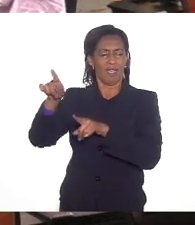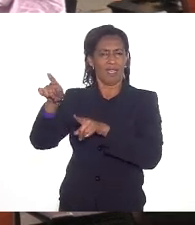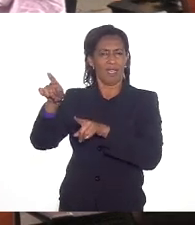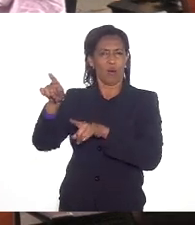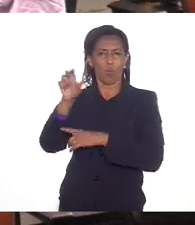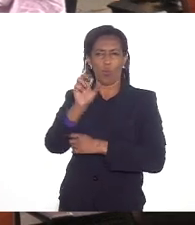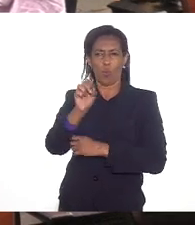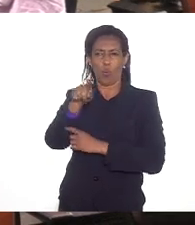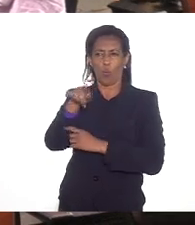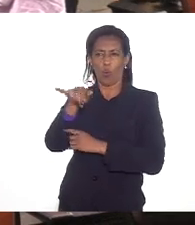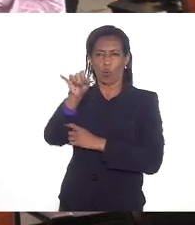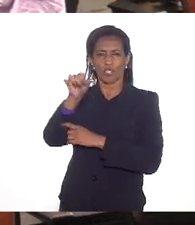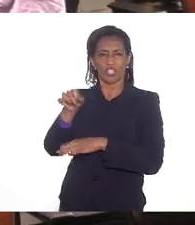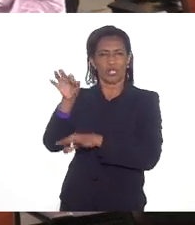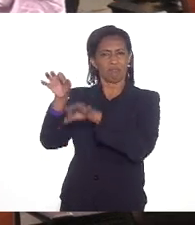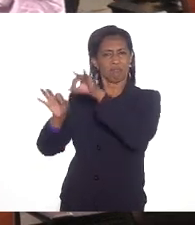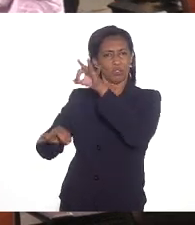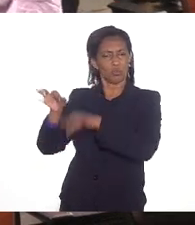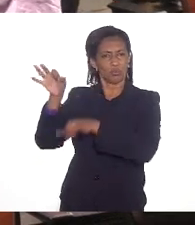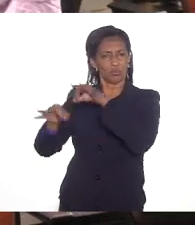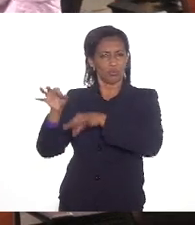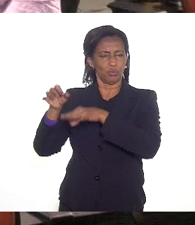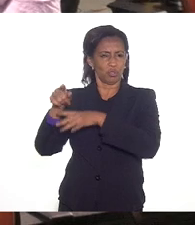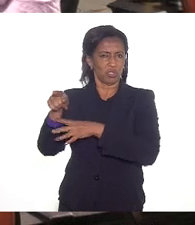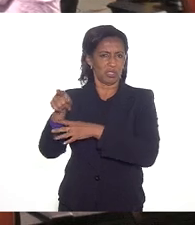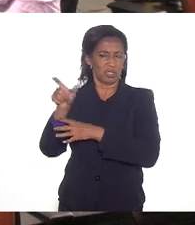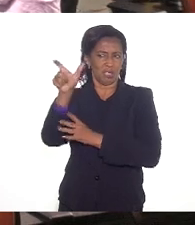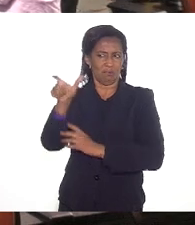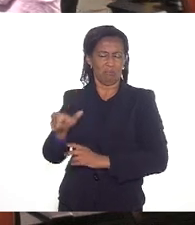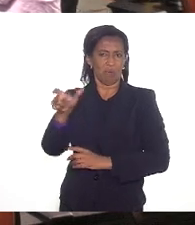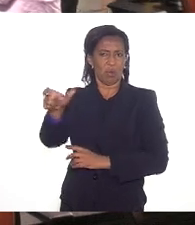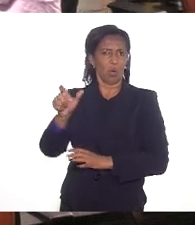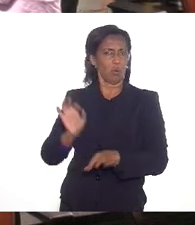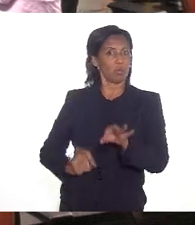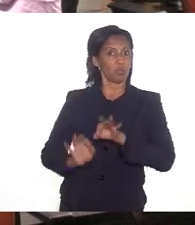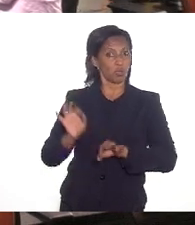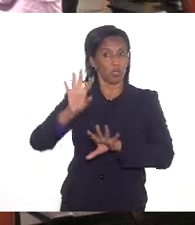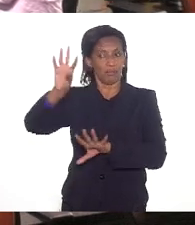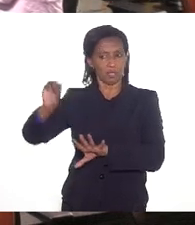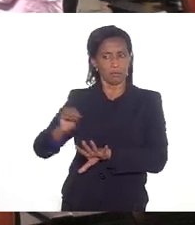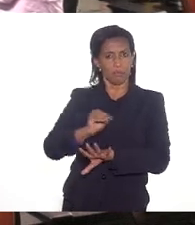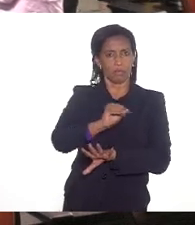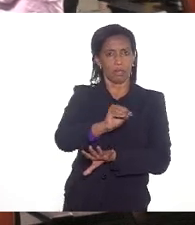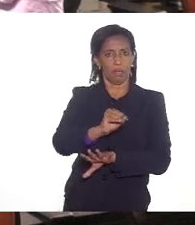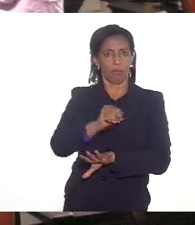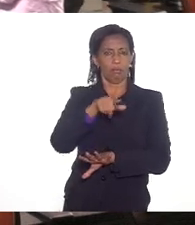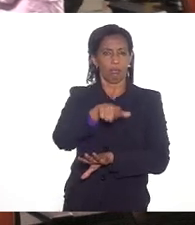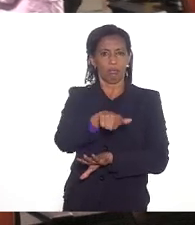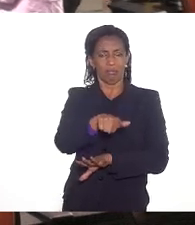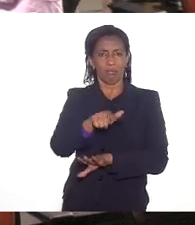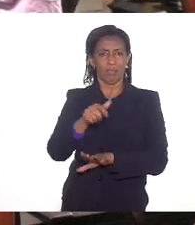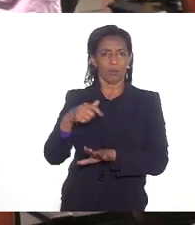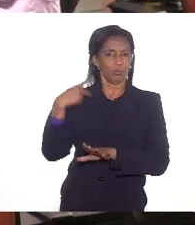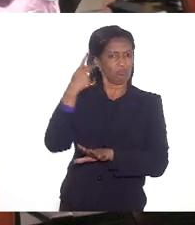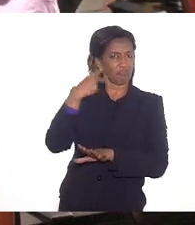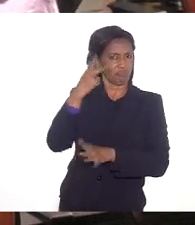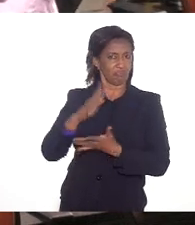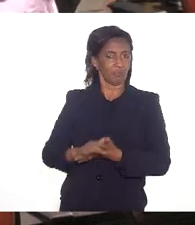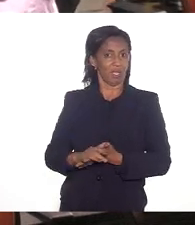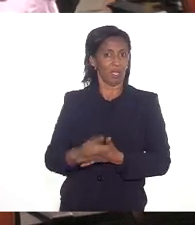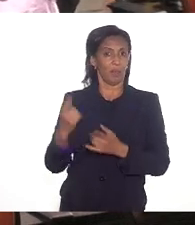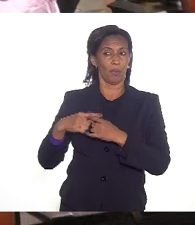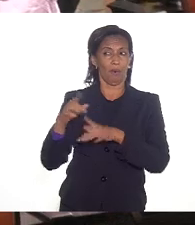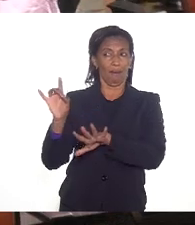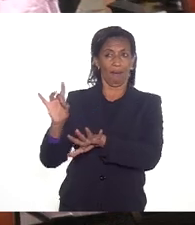da Justiça uma justiça que muitas vezes não cabe no ordenamento jurídico porque aquela justiça que entende que